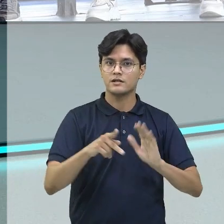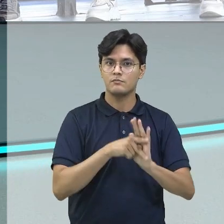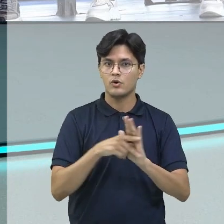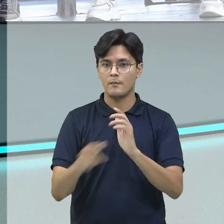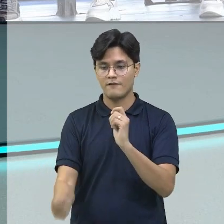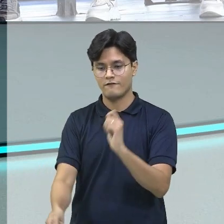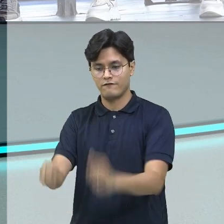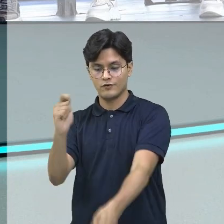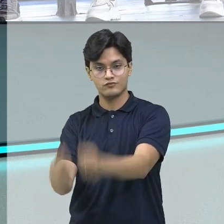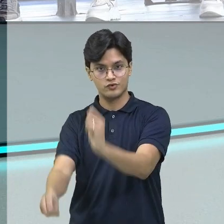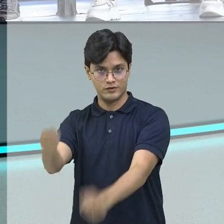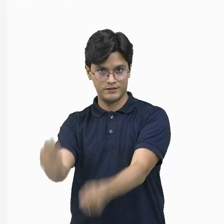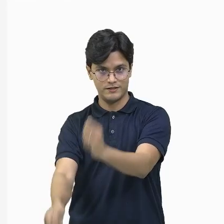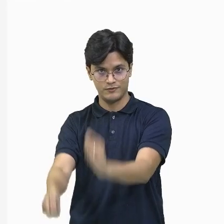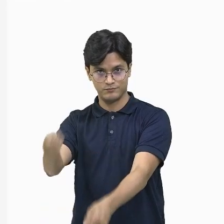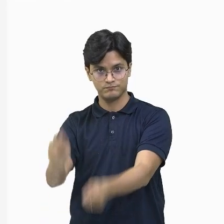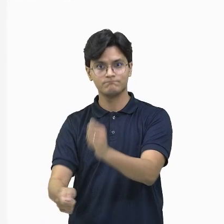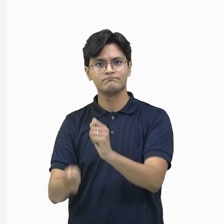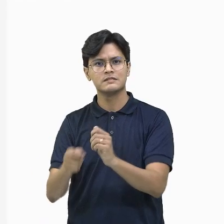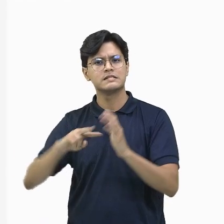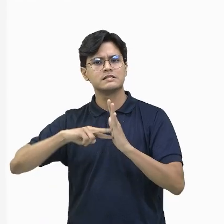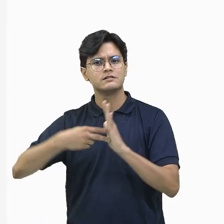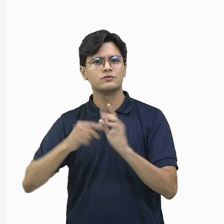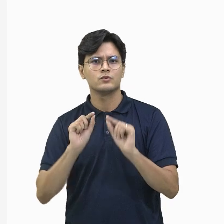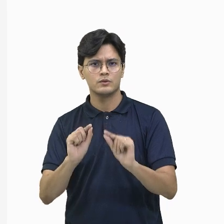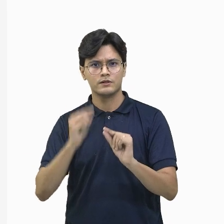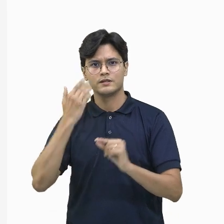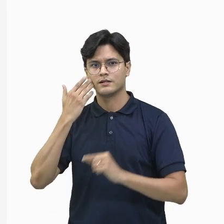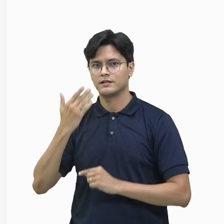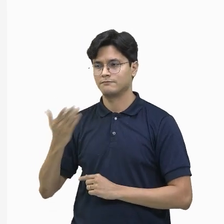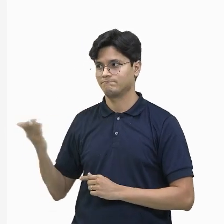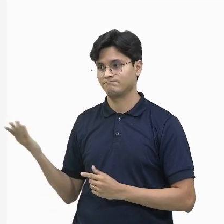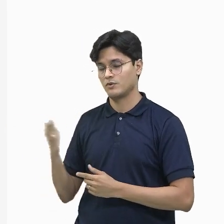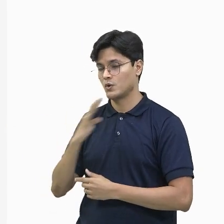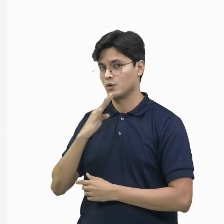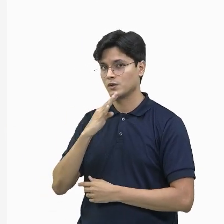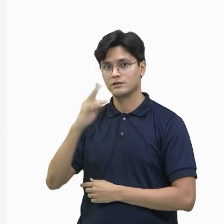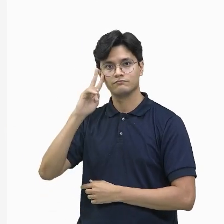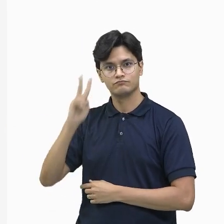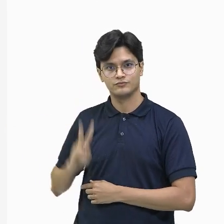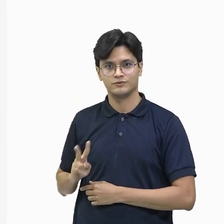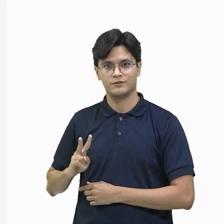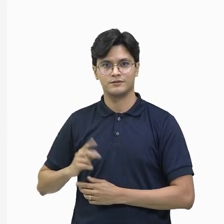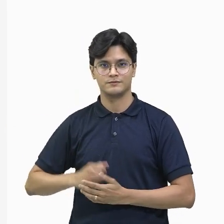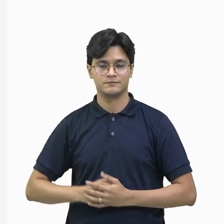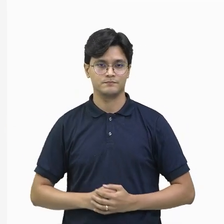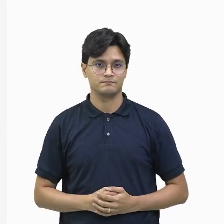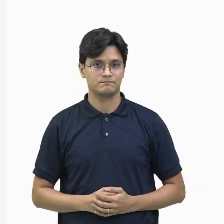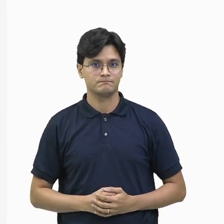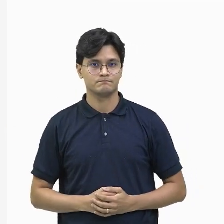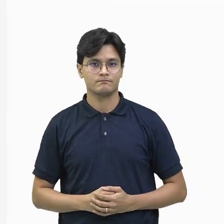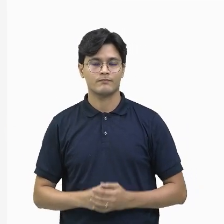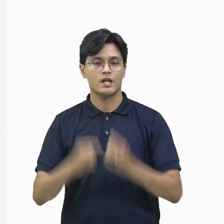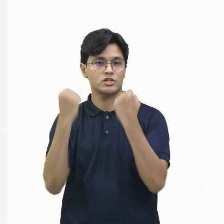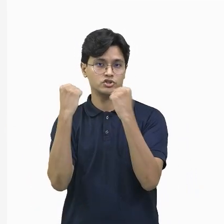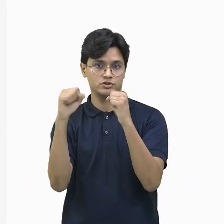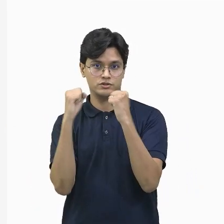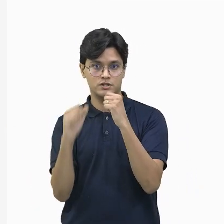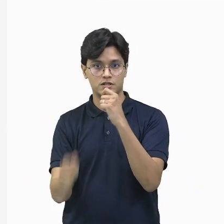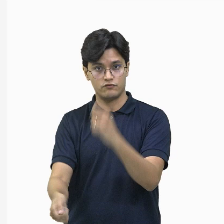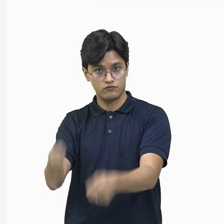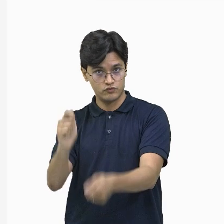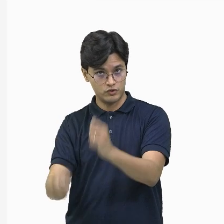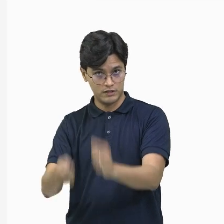seja, a ginástica funcional. Vamos conhecer um pouquinho da sua história? Então, olha só, a ginástica funcional tem suas raízes